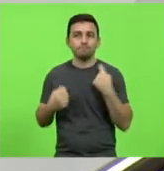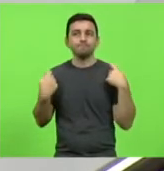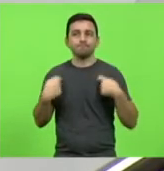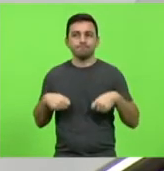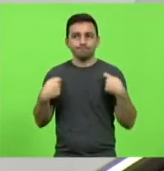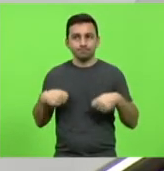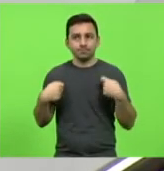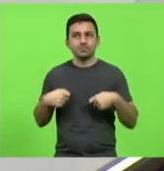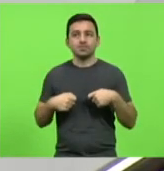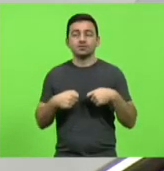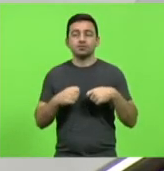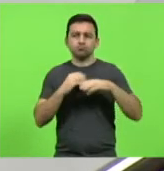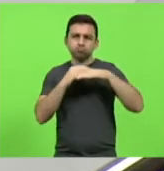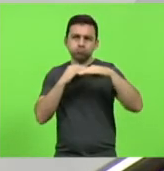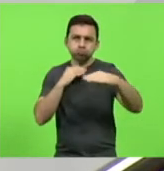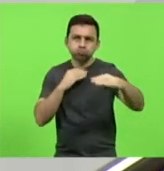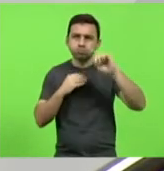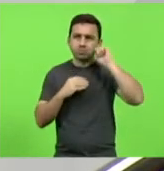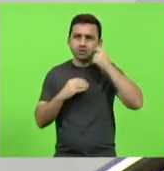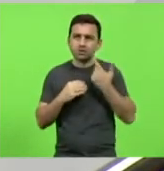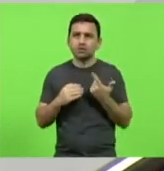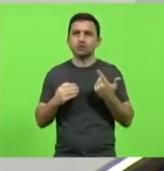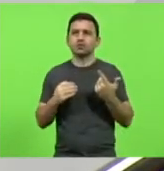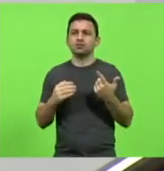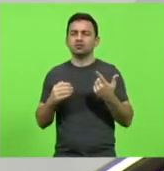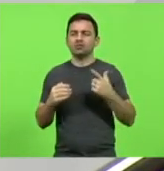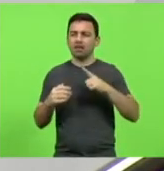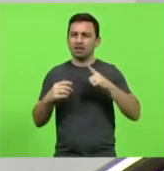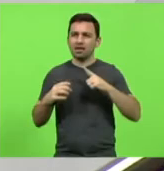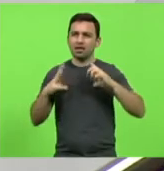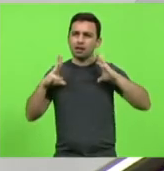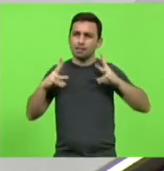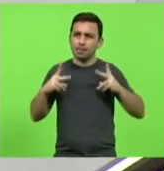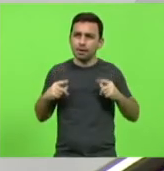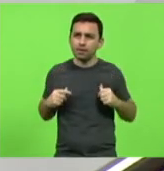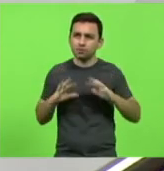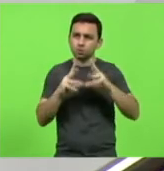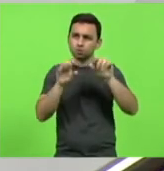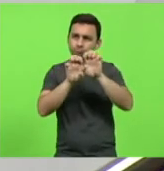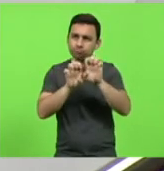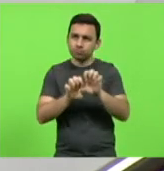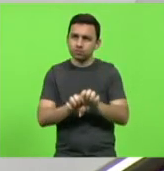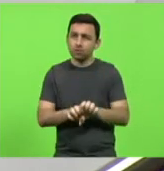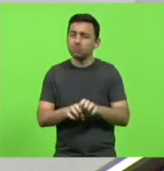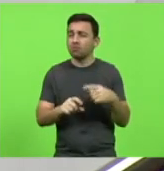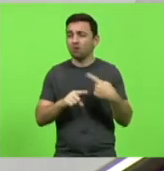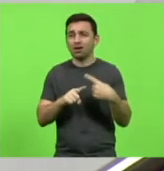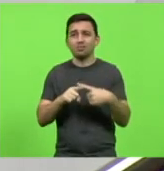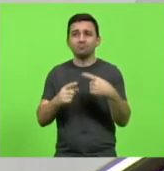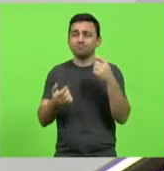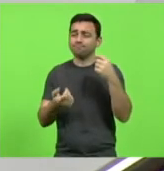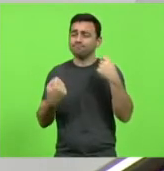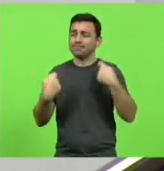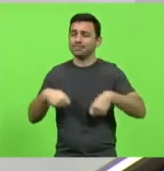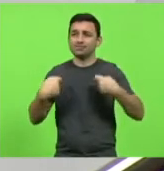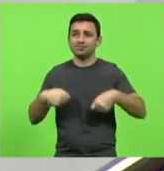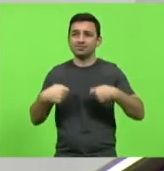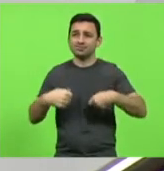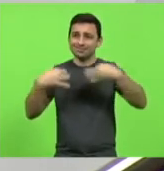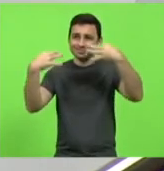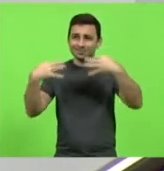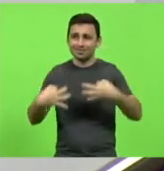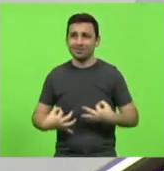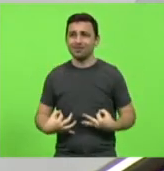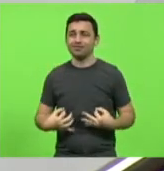o asfaltamento, que tenha a manutenção, que tenha a limpeza da estrutura, porque realmente precisa ter algo salubre, algo que